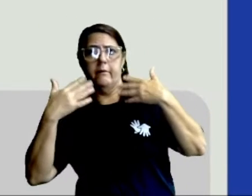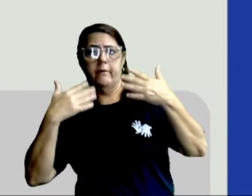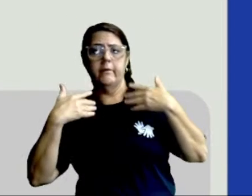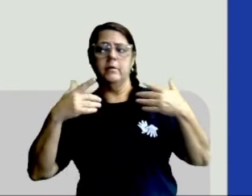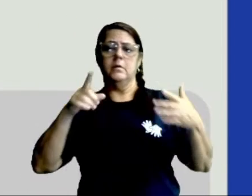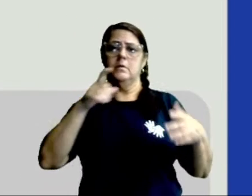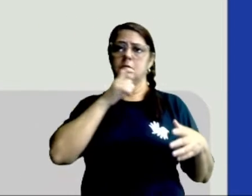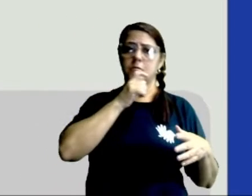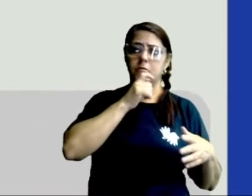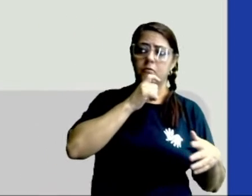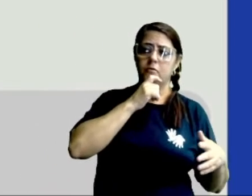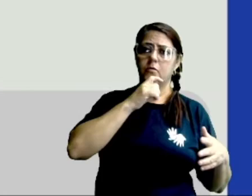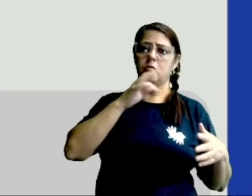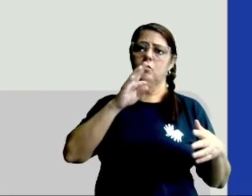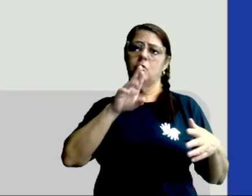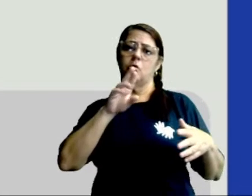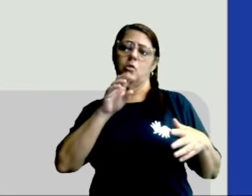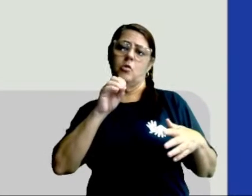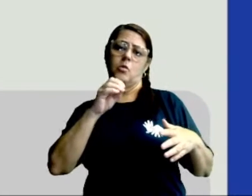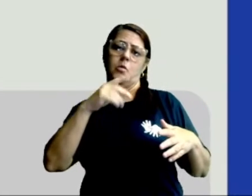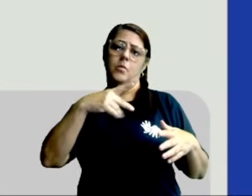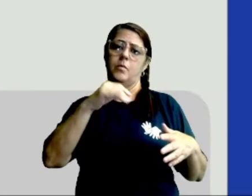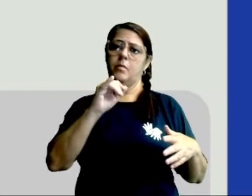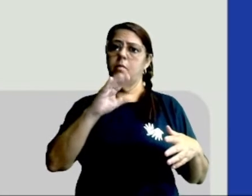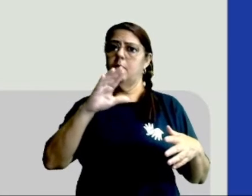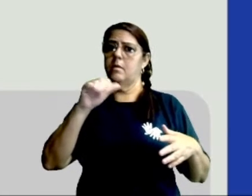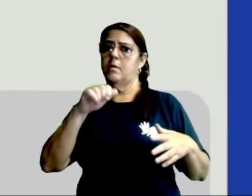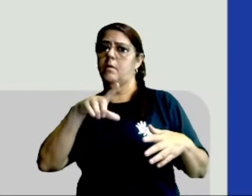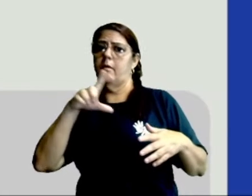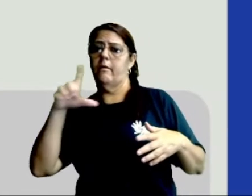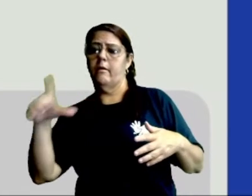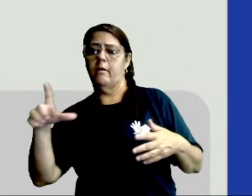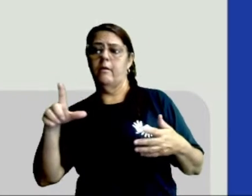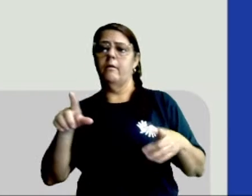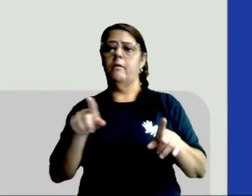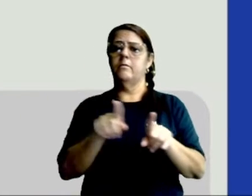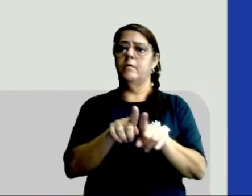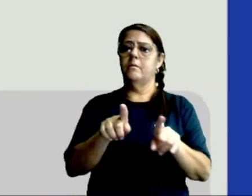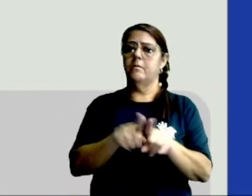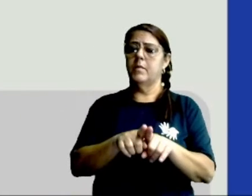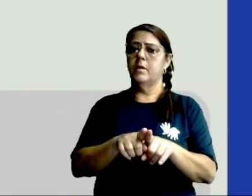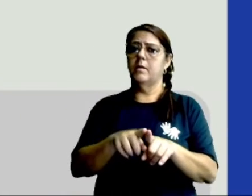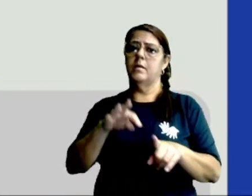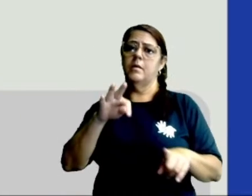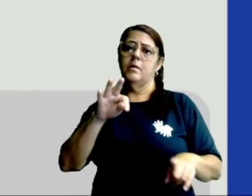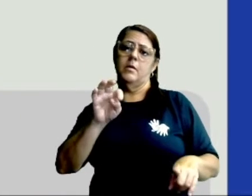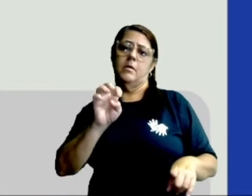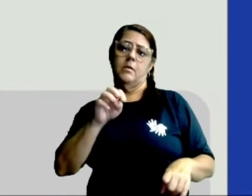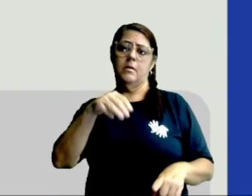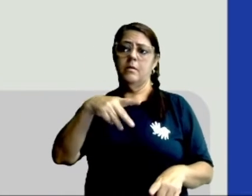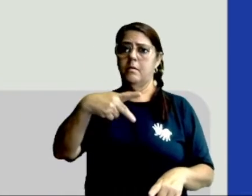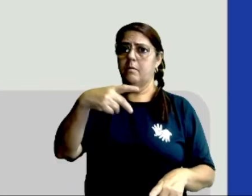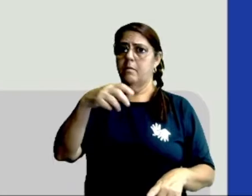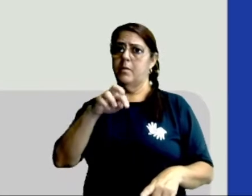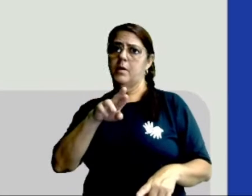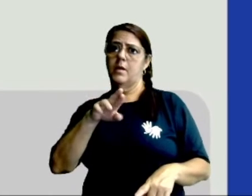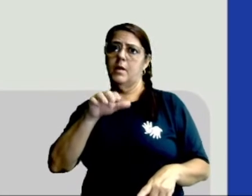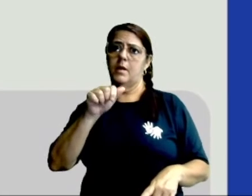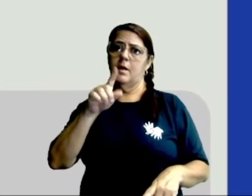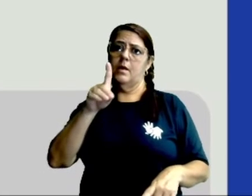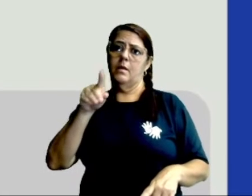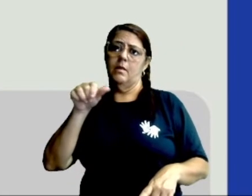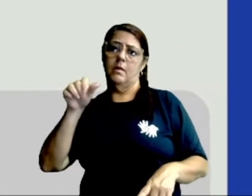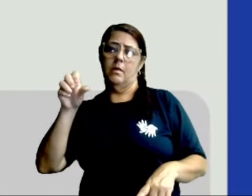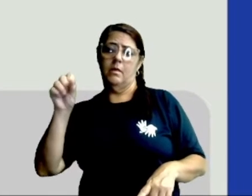zona tropical, intertropical, equatorial. As zonas temperadas, né, que tem uma variação maior de